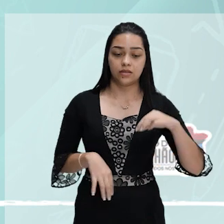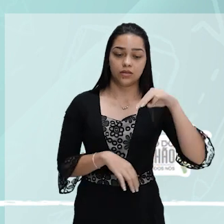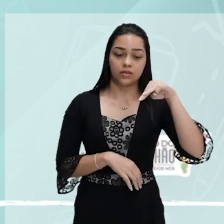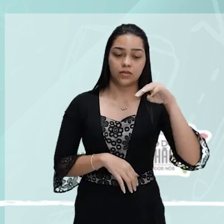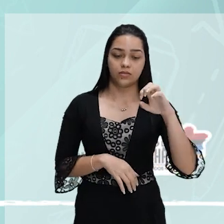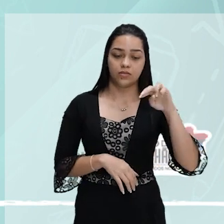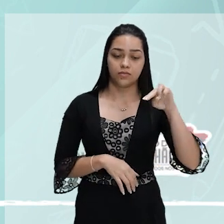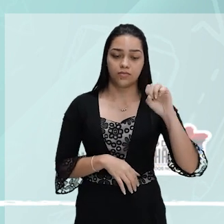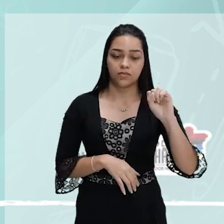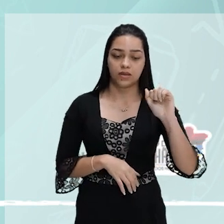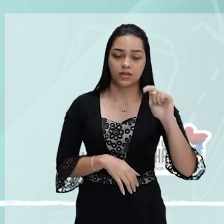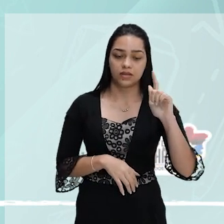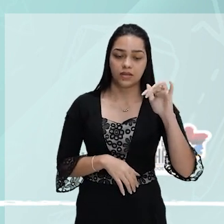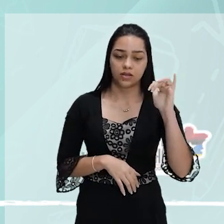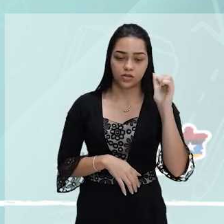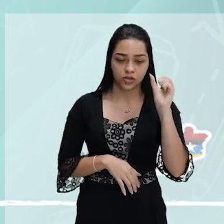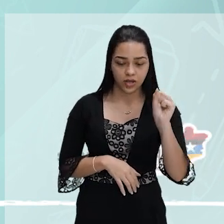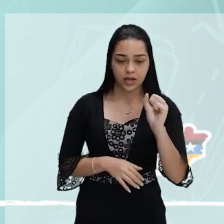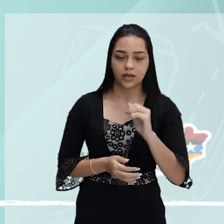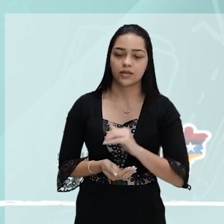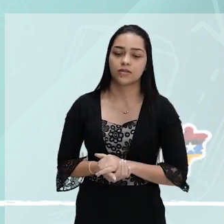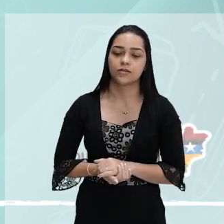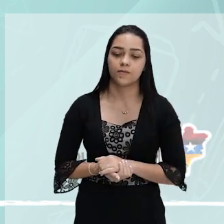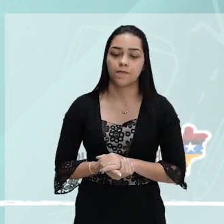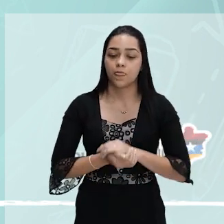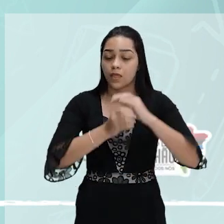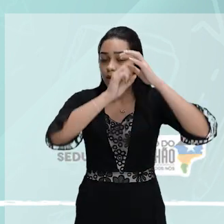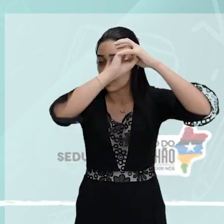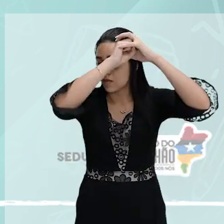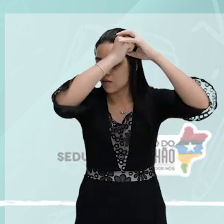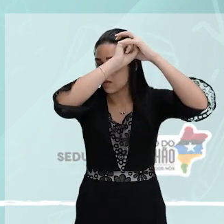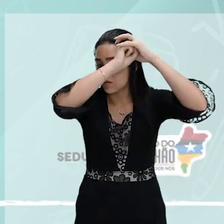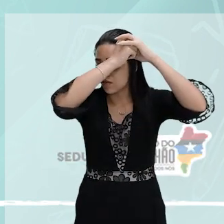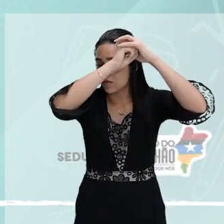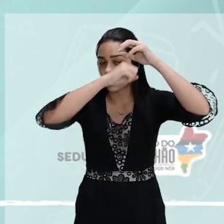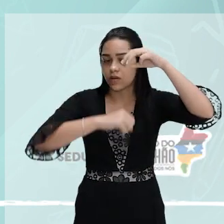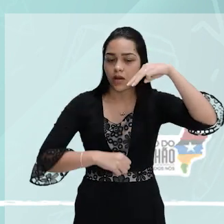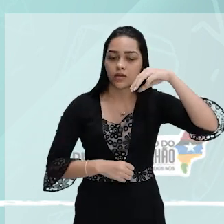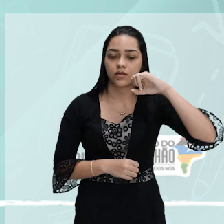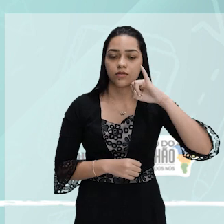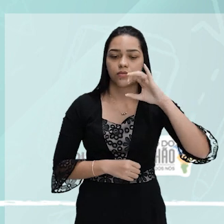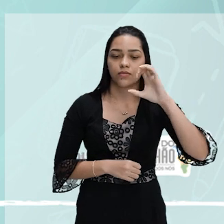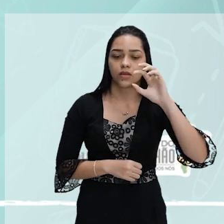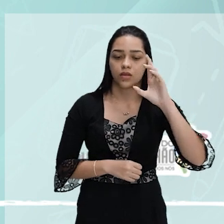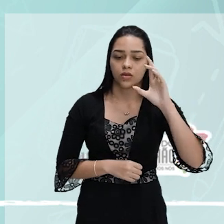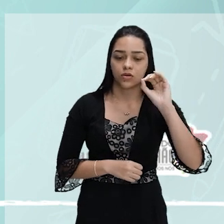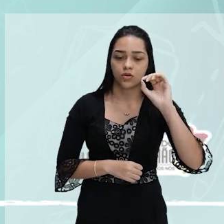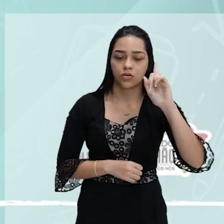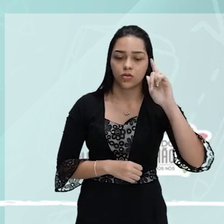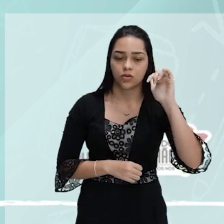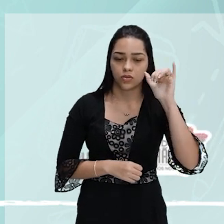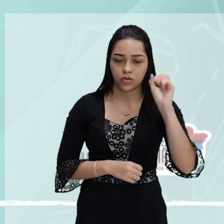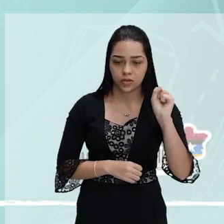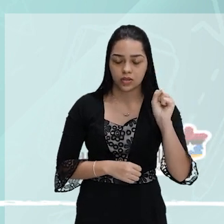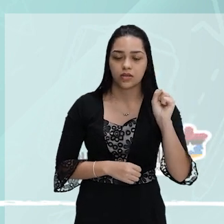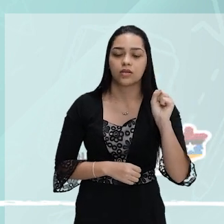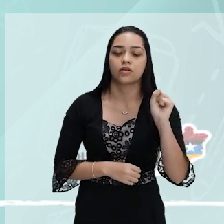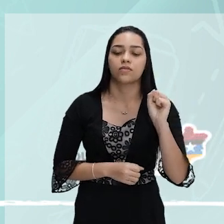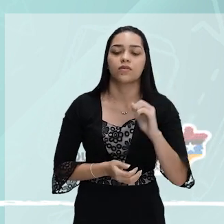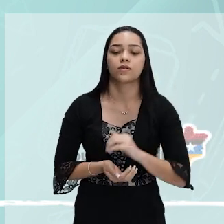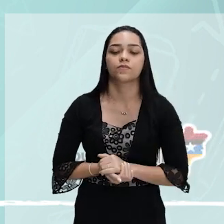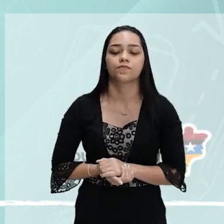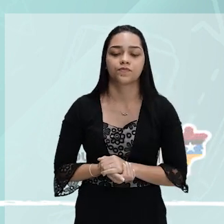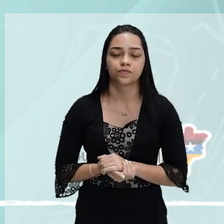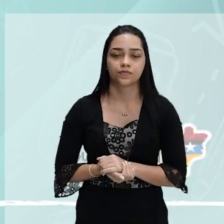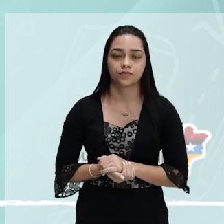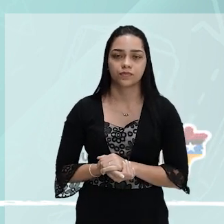de ter esse nome e passa a se chamar de célula de Kupfer. Célula de Kupfer. Então, a célula de Kupfer